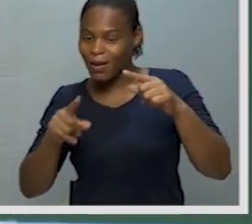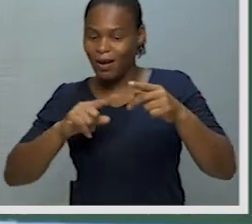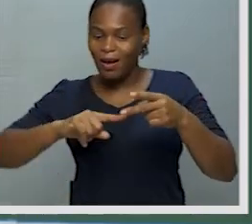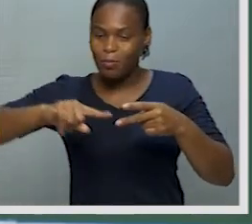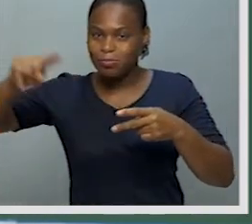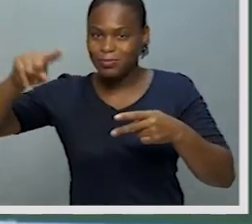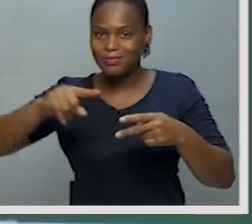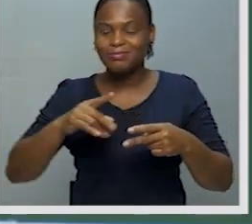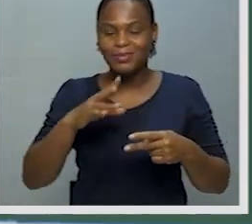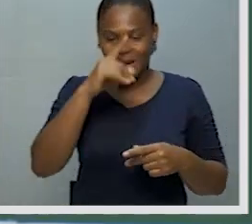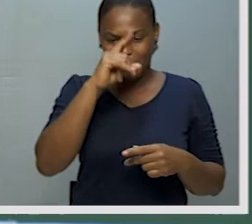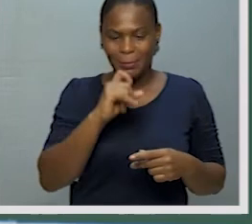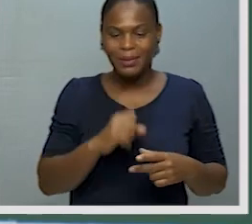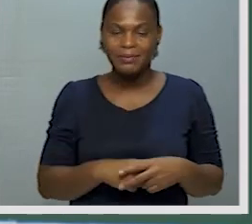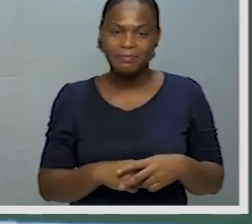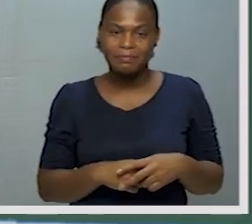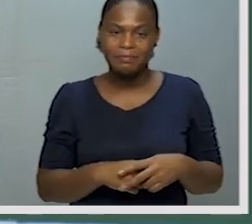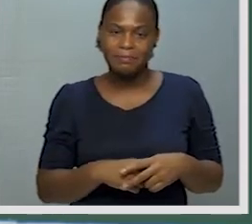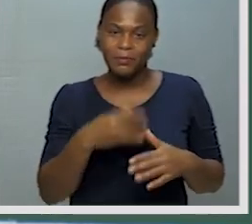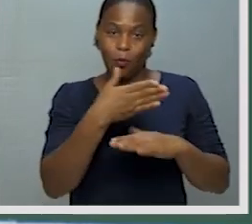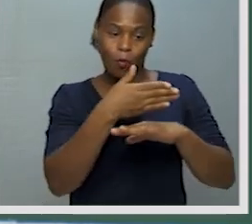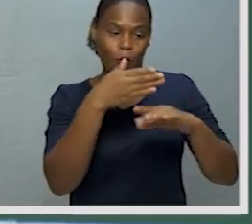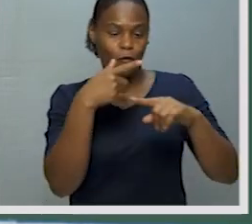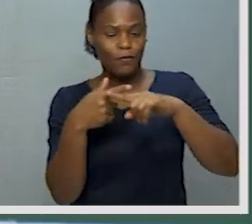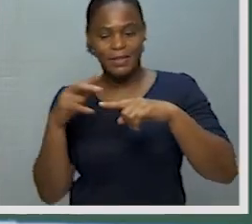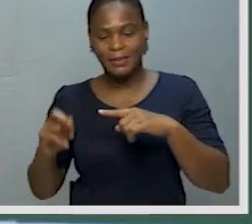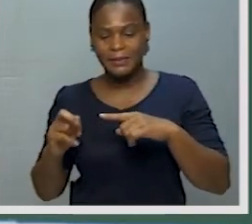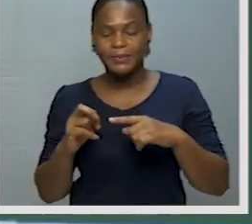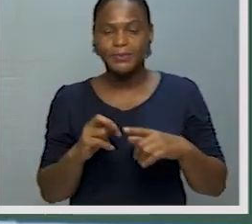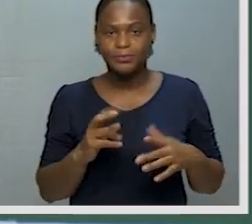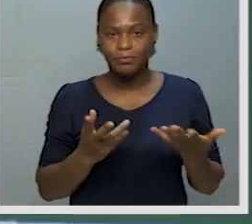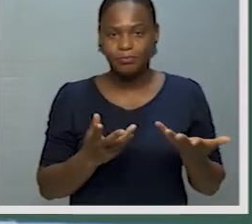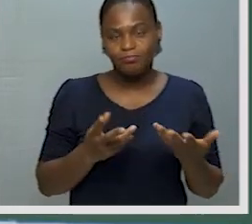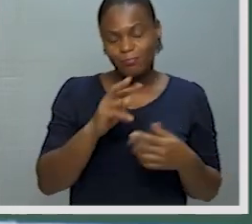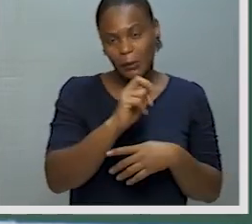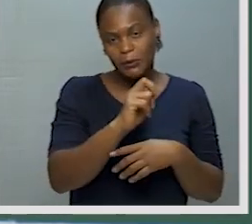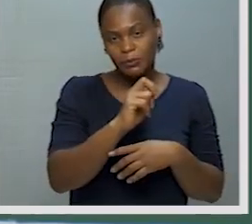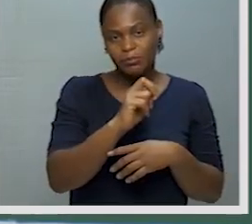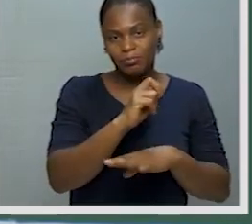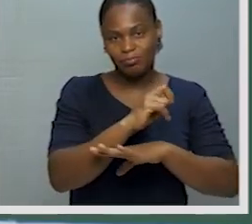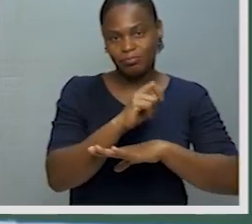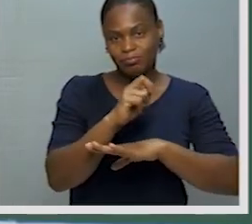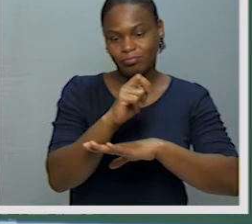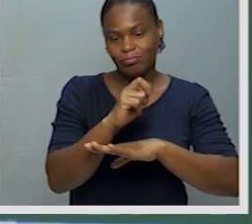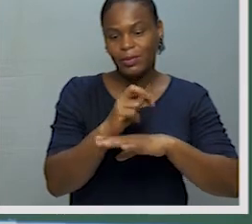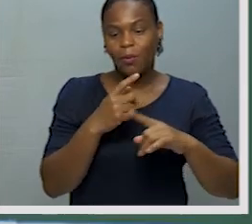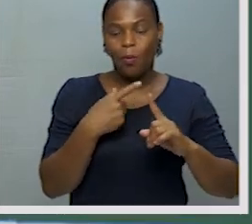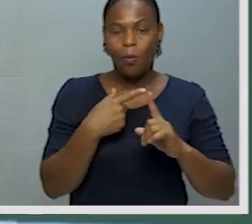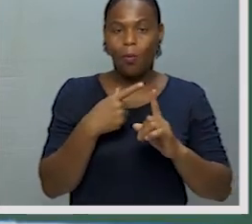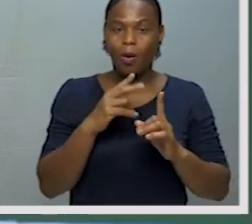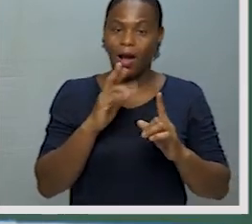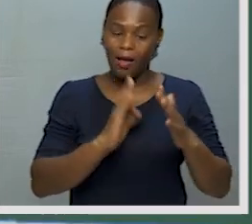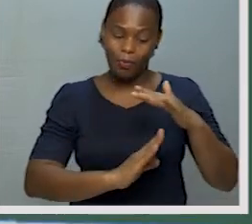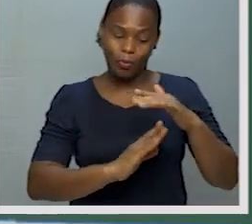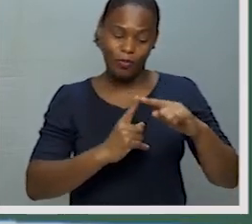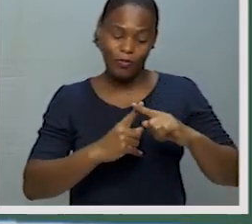que eu dei? 1 vezes 3, não é? 1 vezes 3, 3.